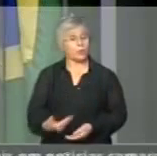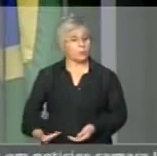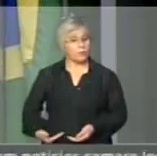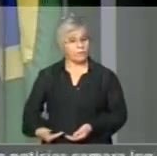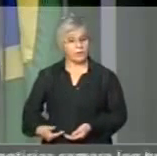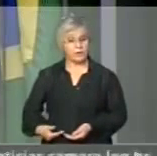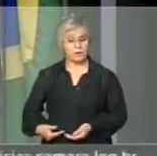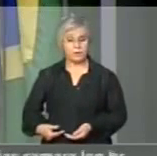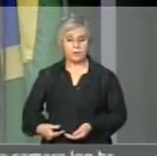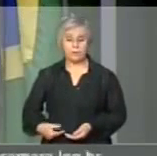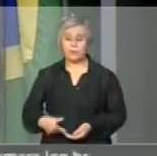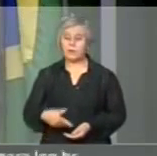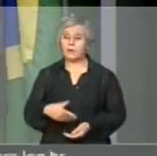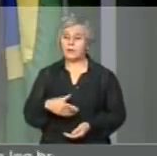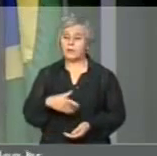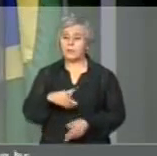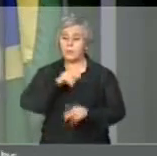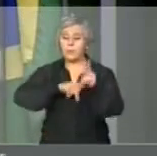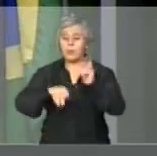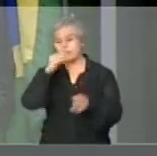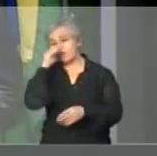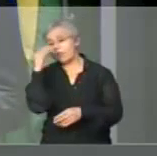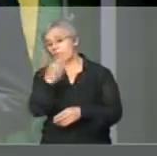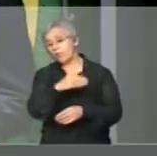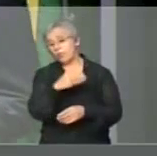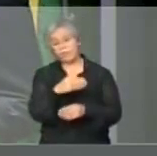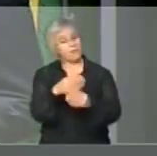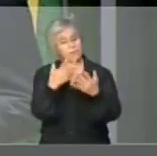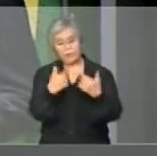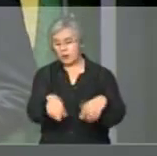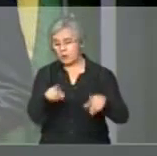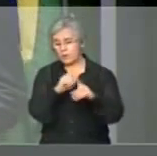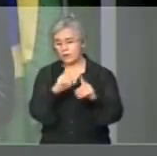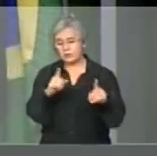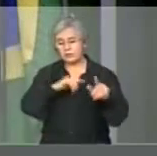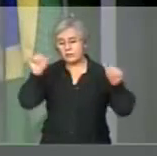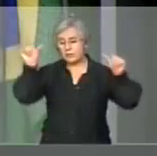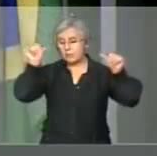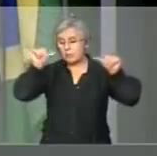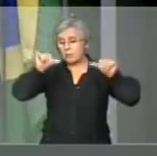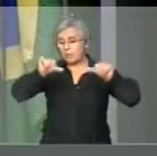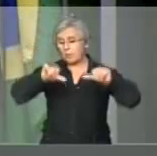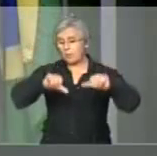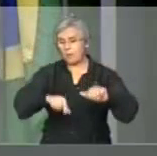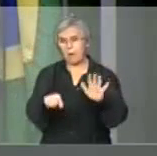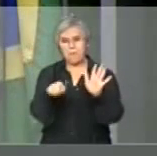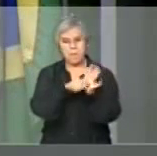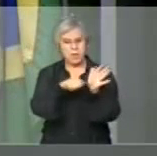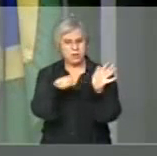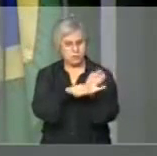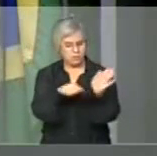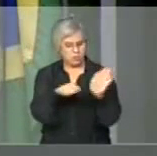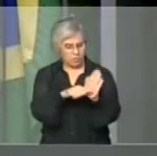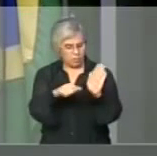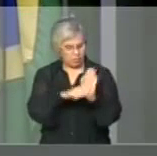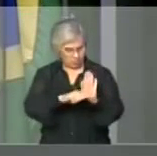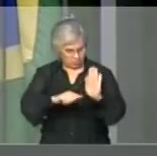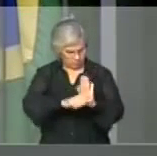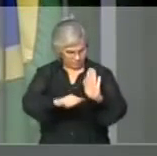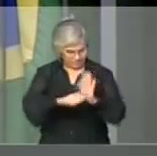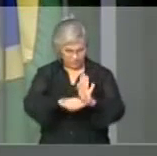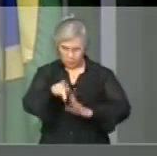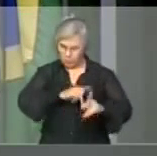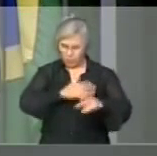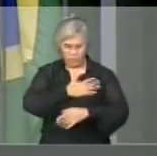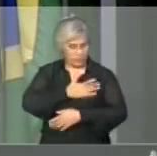despenca nas pesquisas de opinião, que traduzem números e percentagens a angústia e o descontentamento